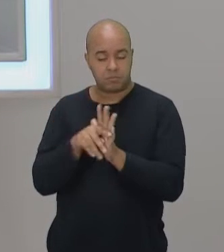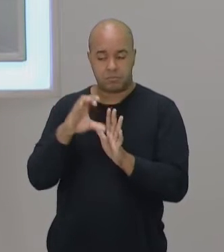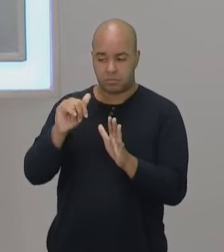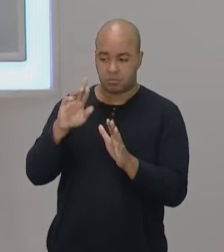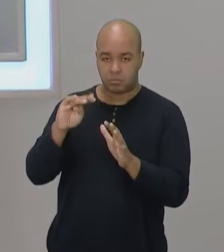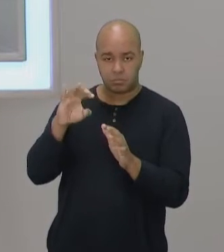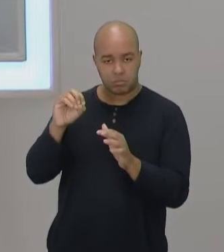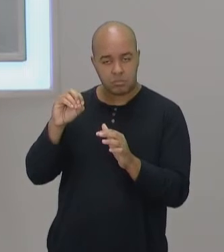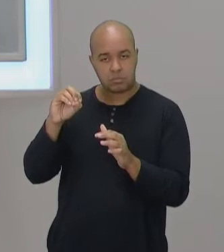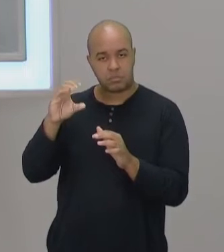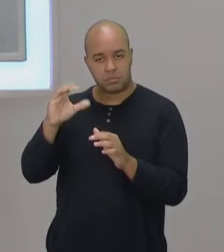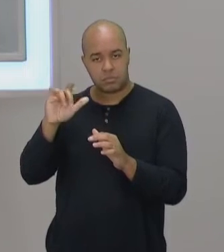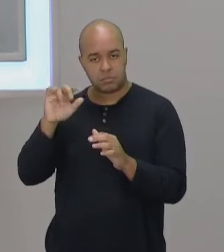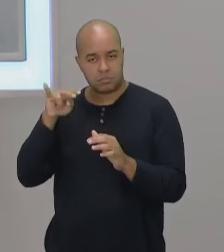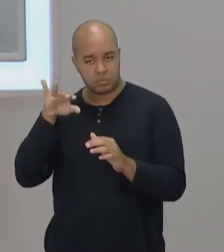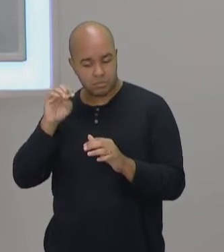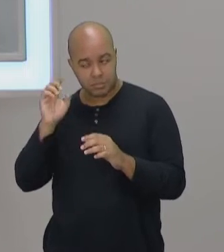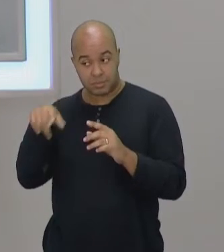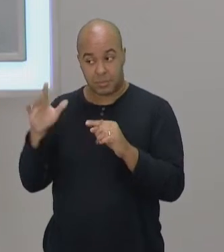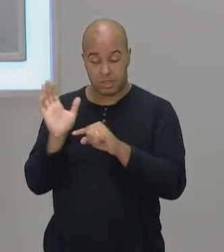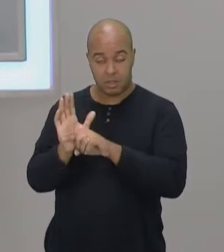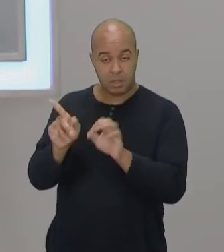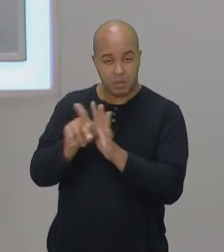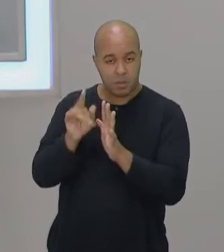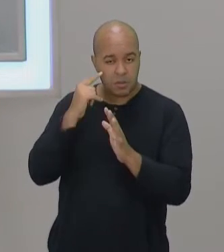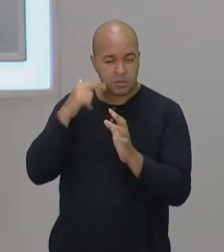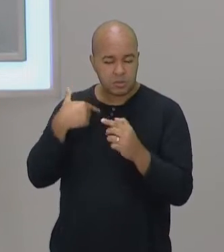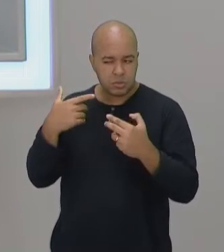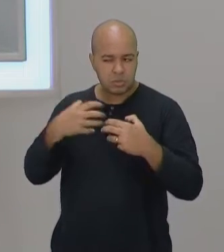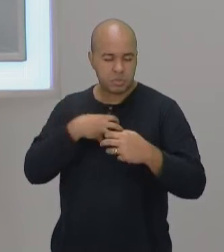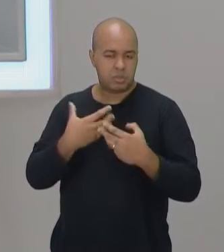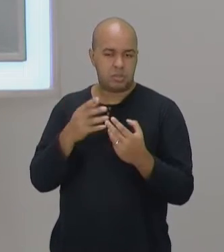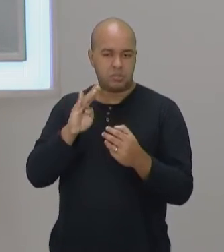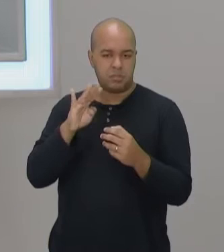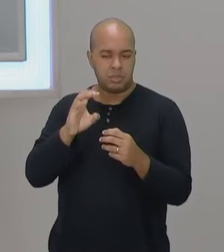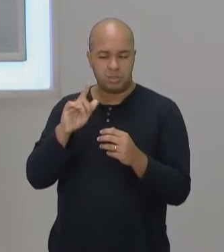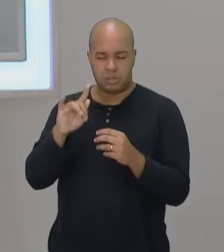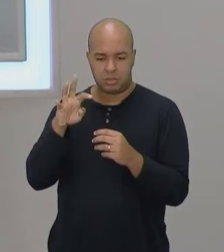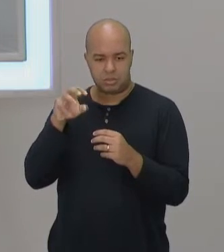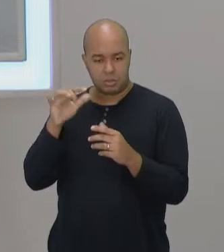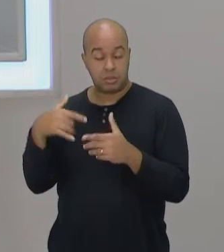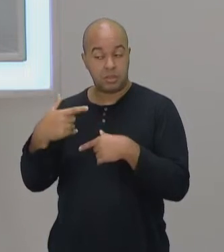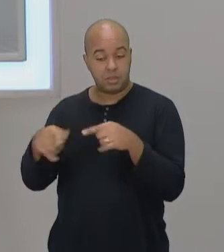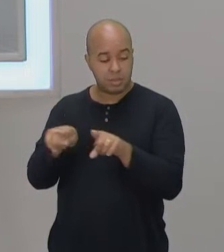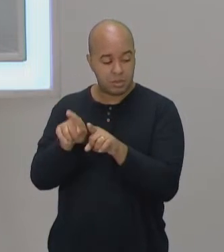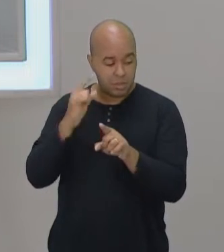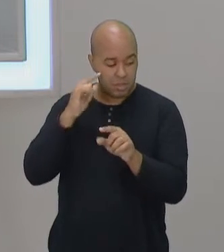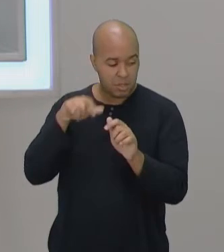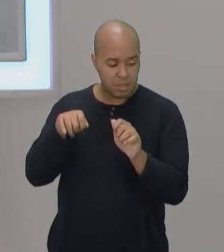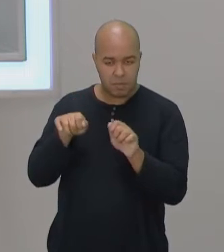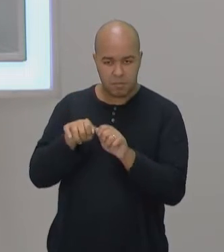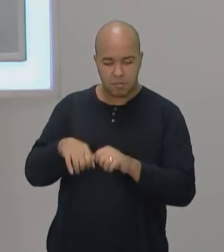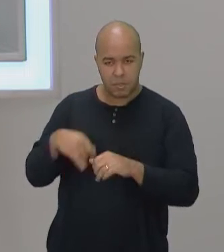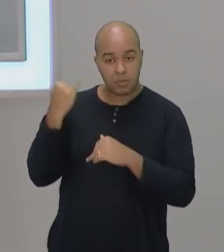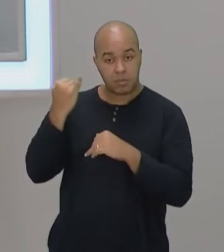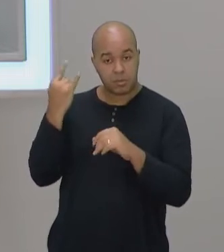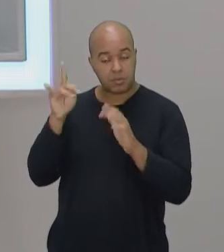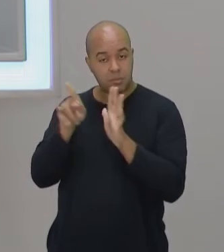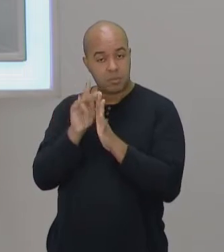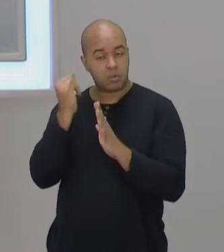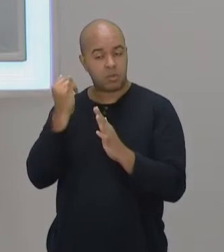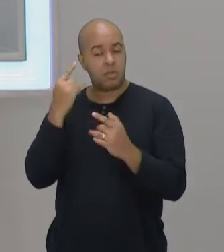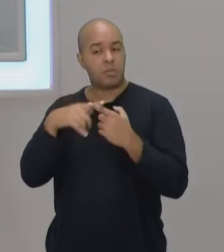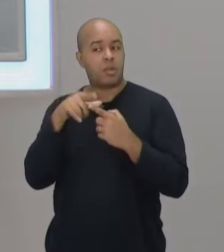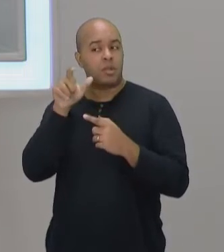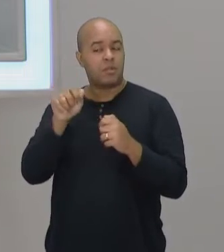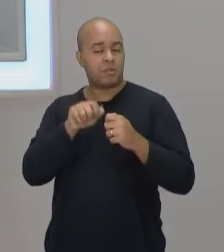de cálcio. E esse cálcio é disponibilizado por meio de um ciclo biogeoquímico. E esse cálcio é um elemento importante, fundamental,